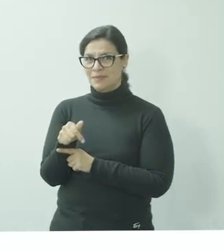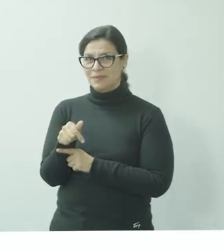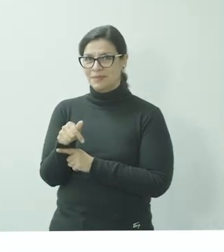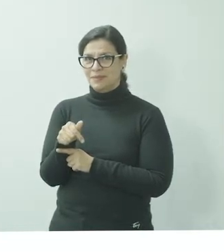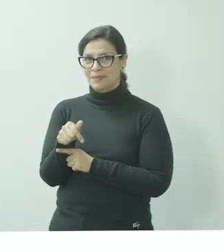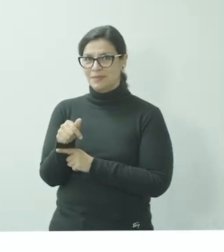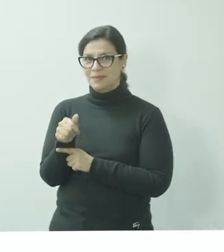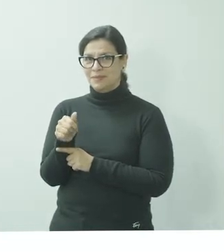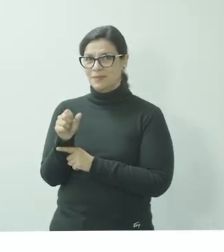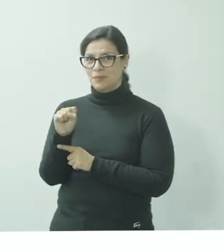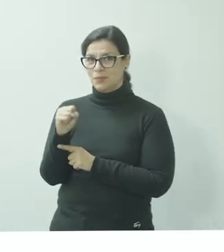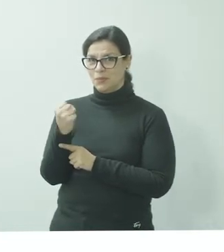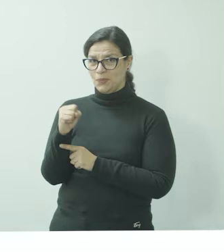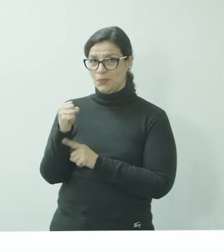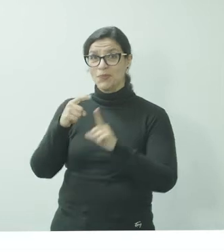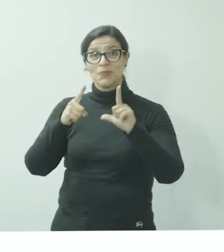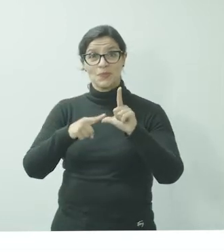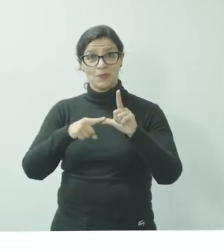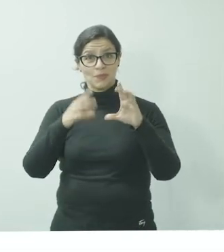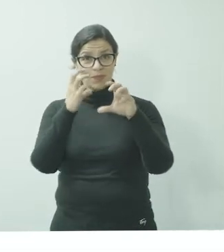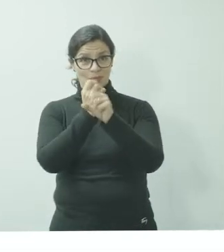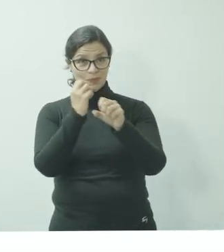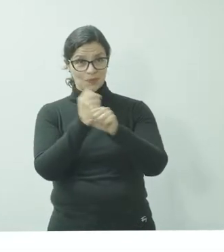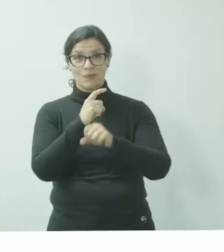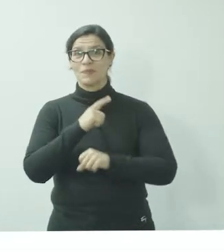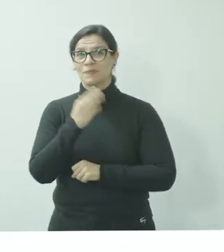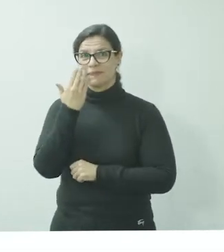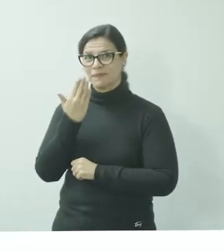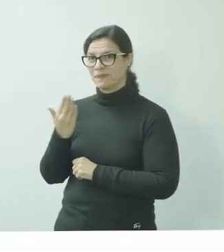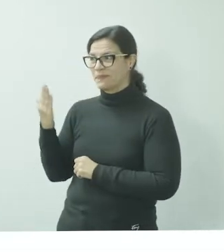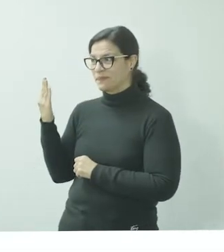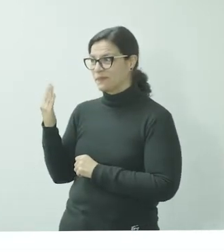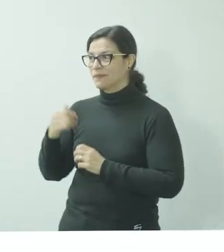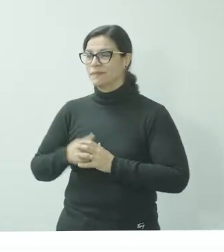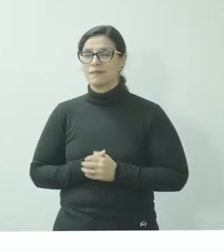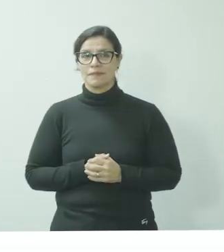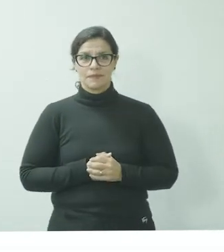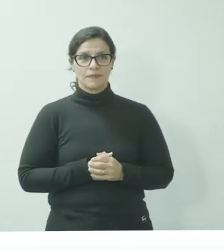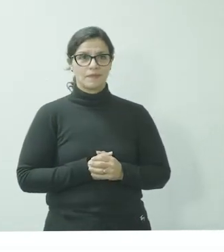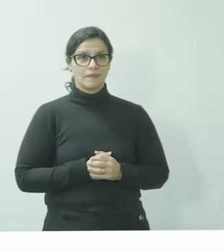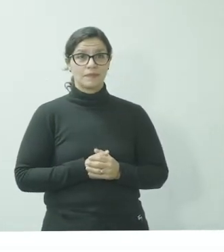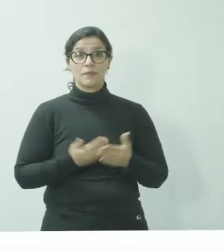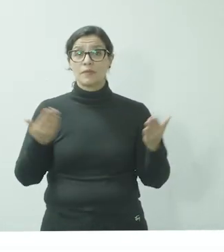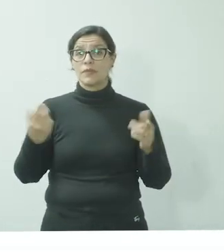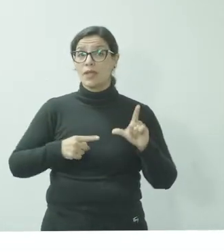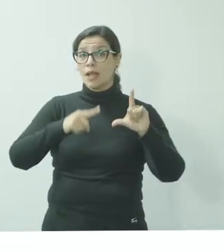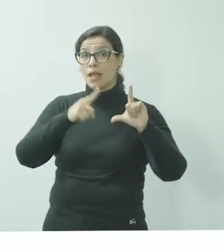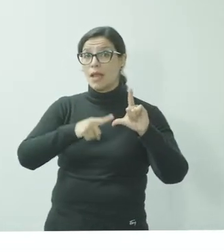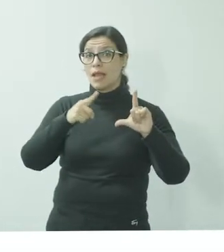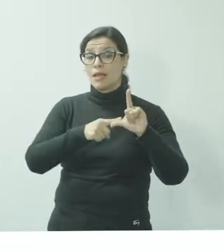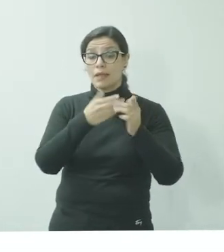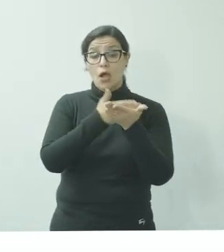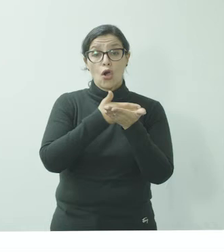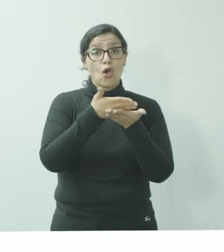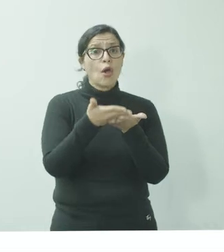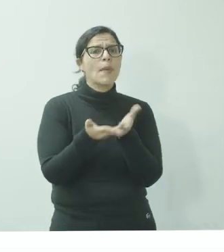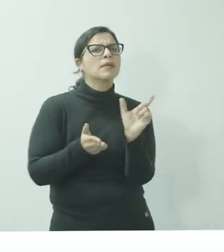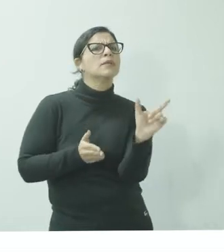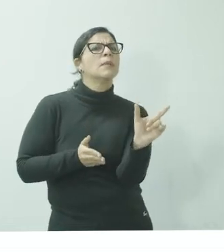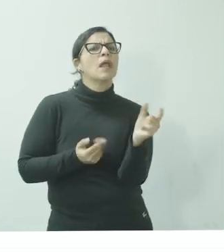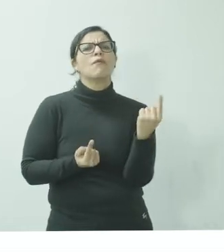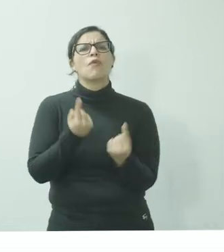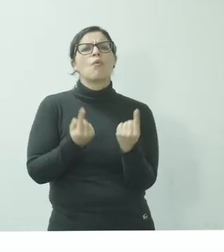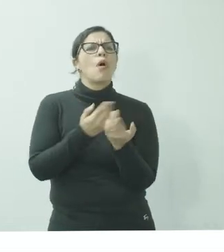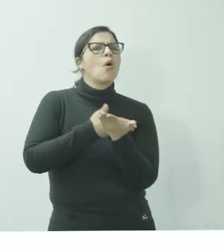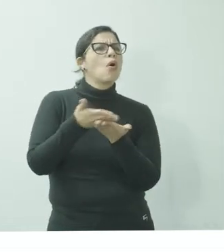7 oito letras no total a inicial da palavra